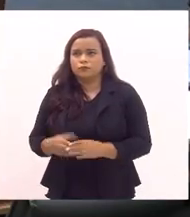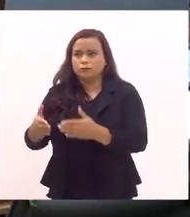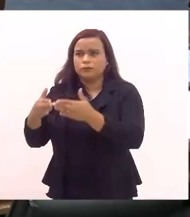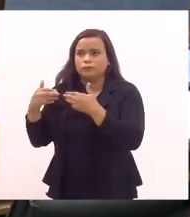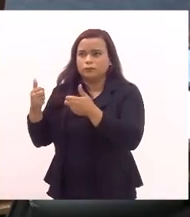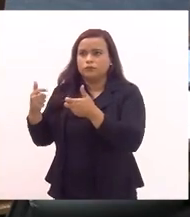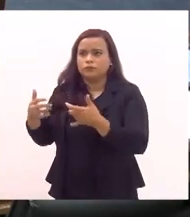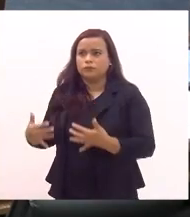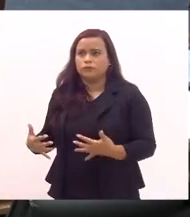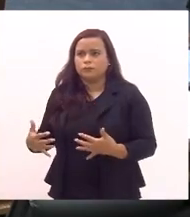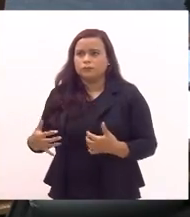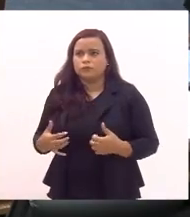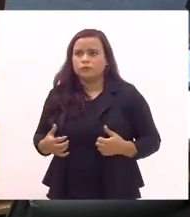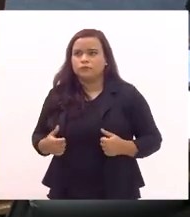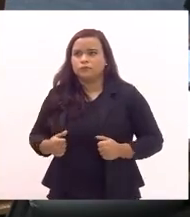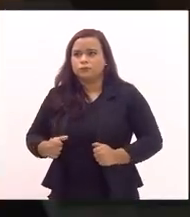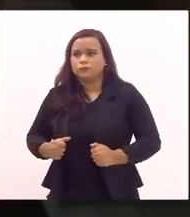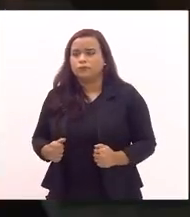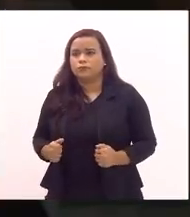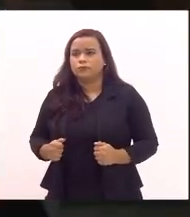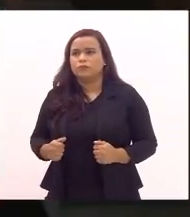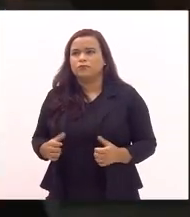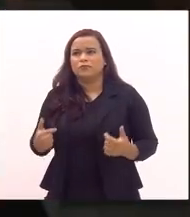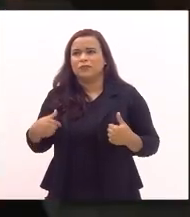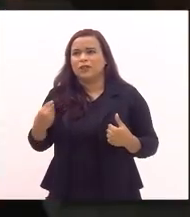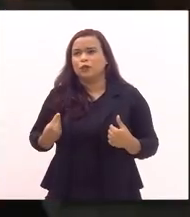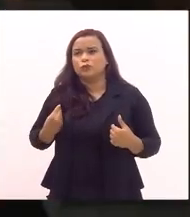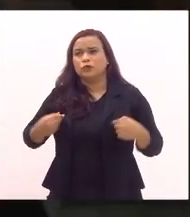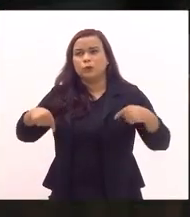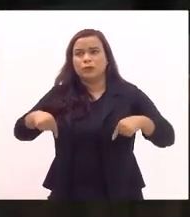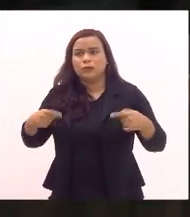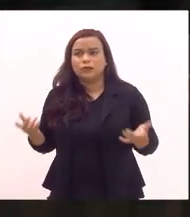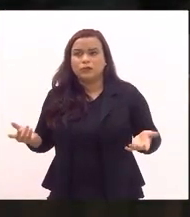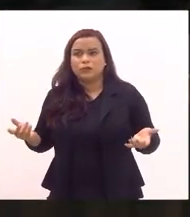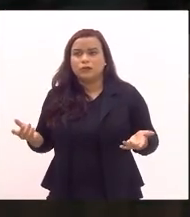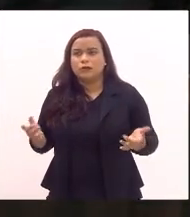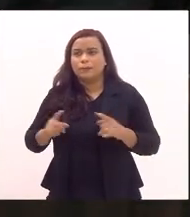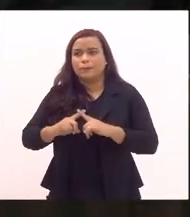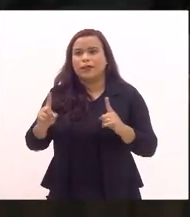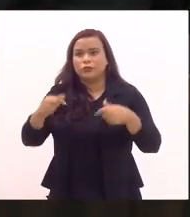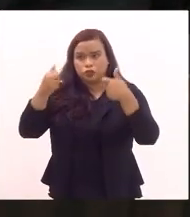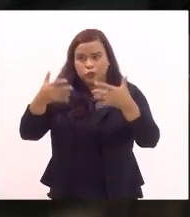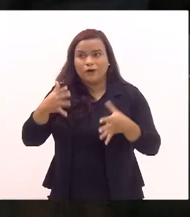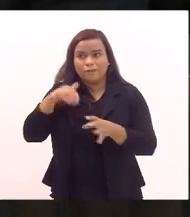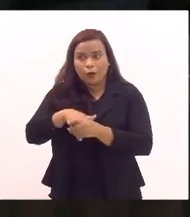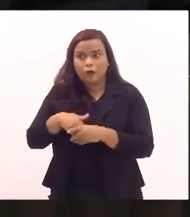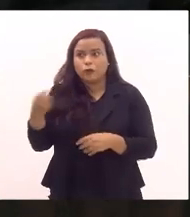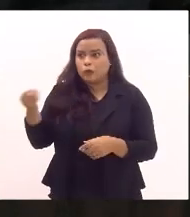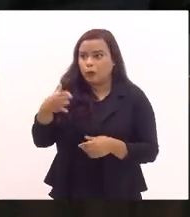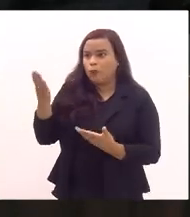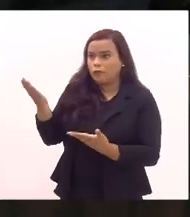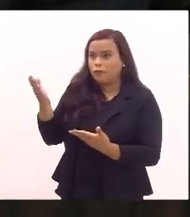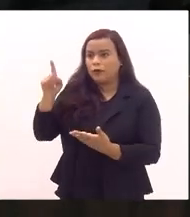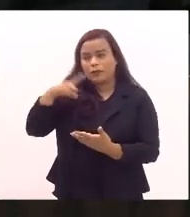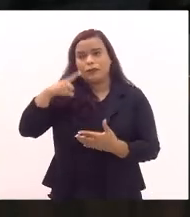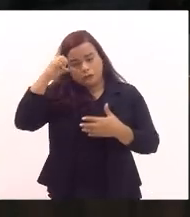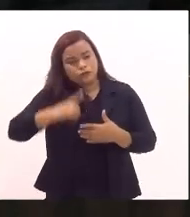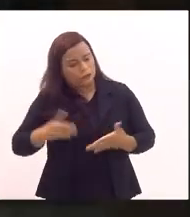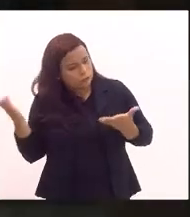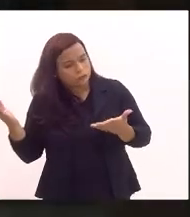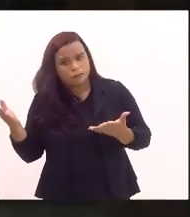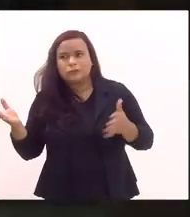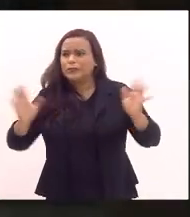você quer falar uma coisa OK tô aqui ó não ai para declaração de voto é novidade mãe vossa excelência tem todo